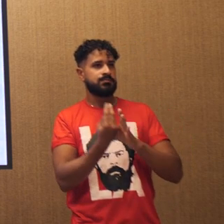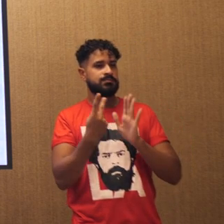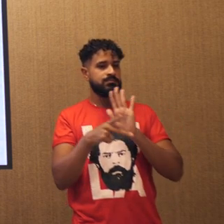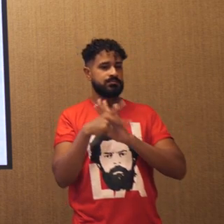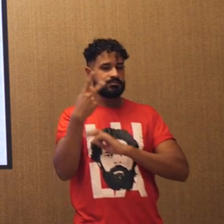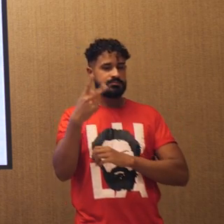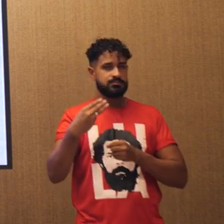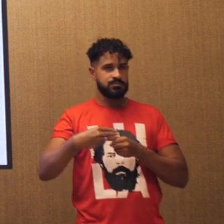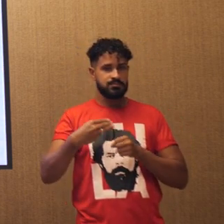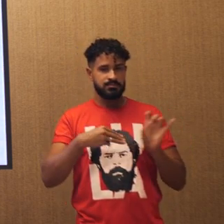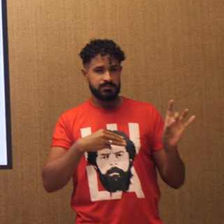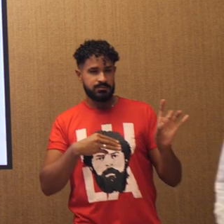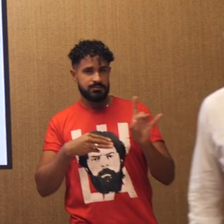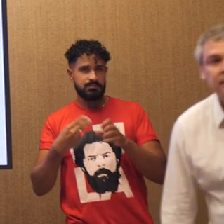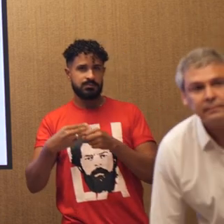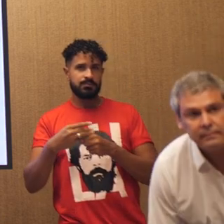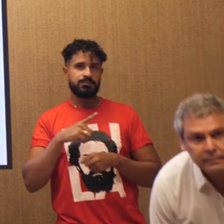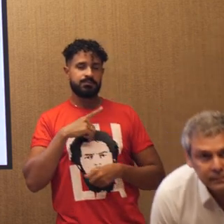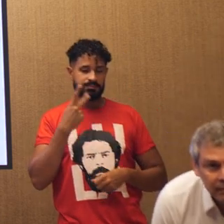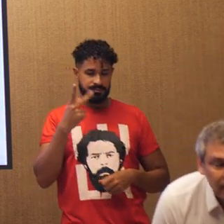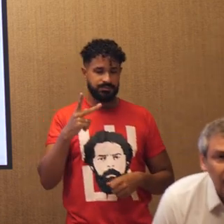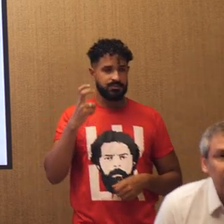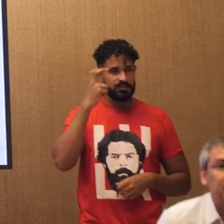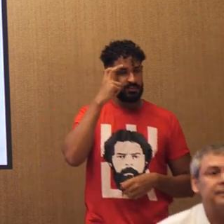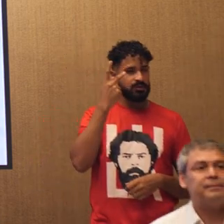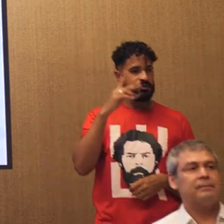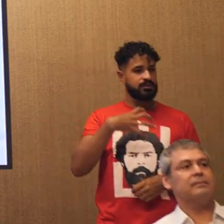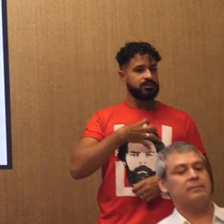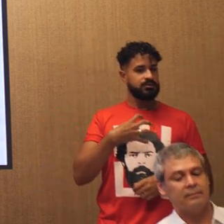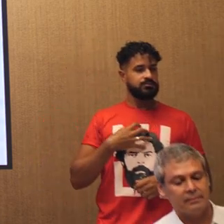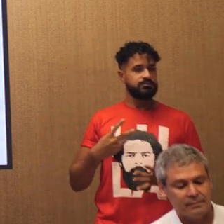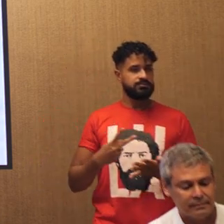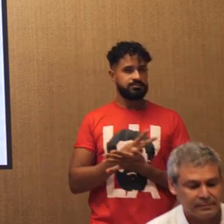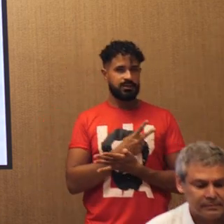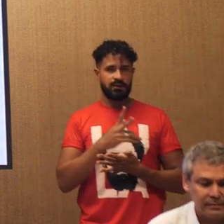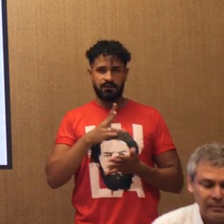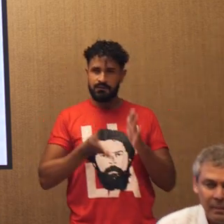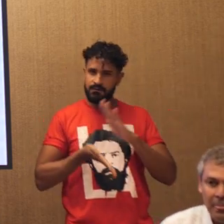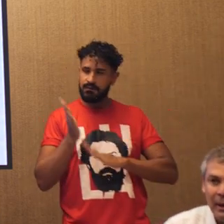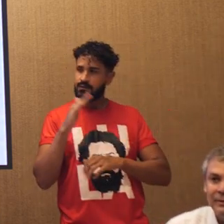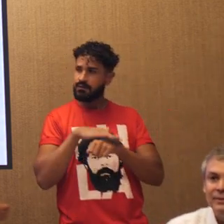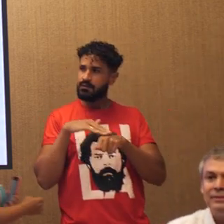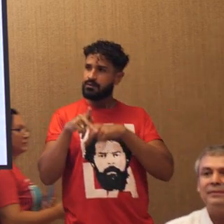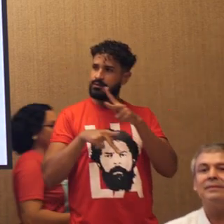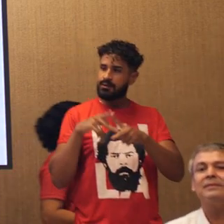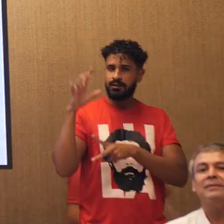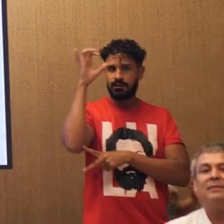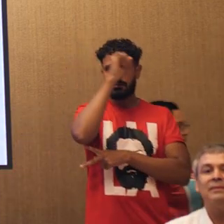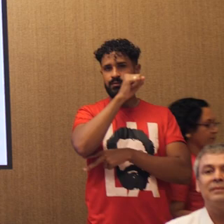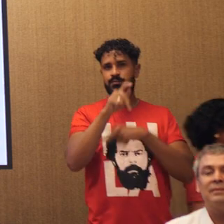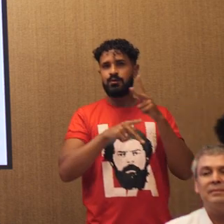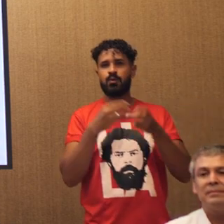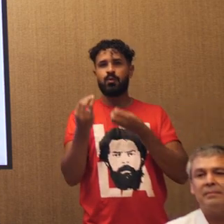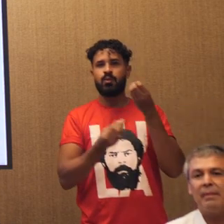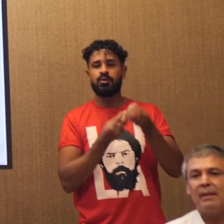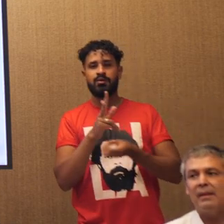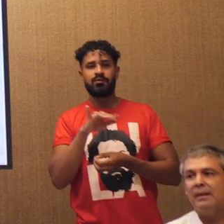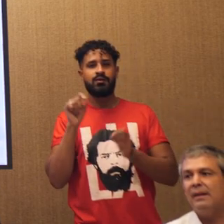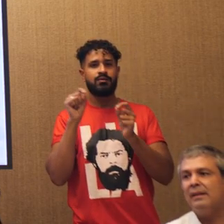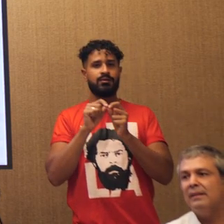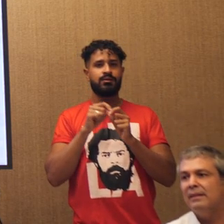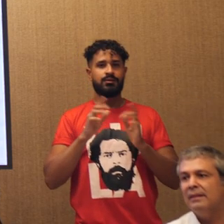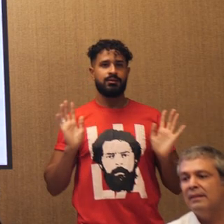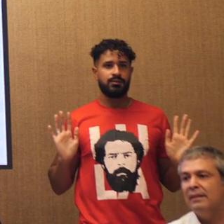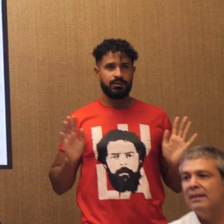município. Cada município tem a sua cultura, o seu jeito de ser. Vai conversar com o povo e aprender com o povo como que você vai